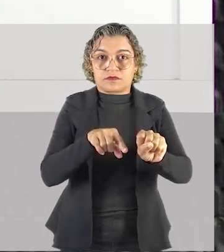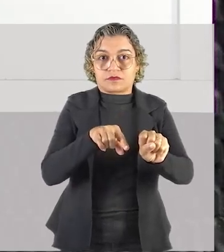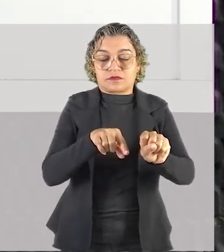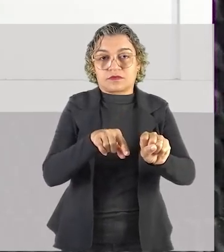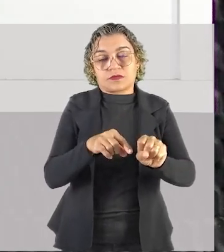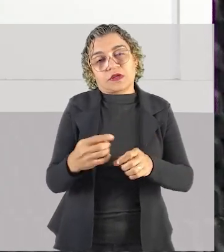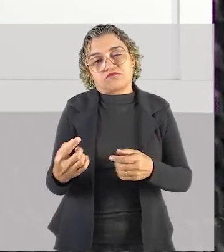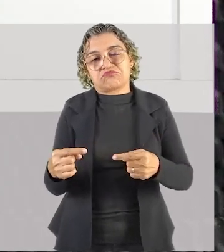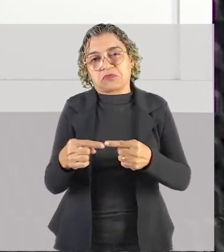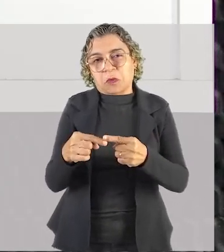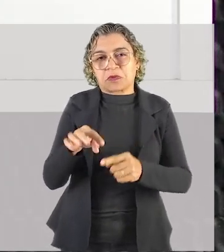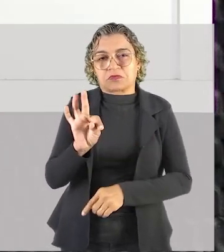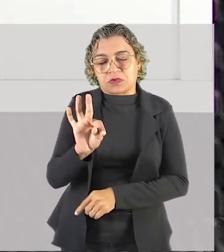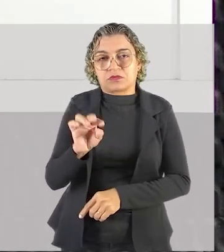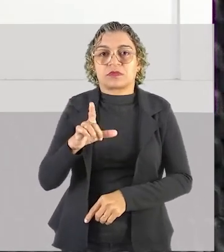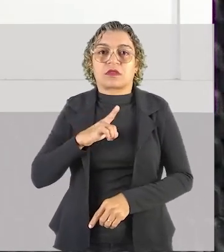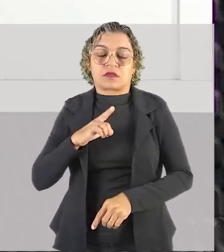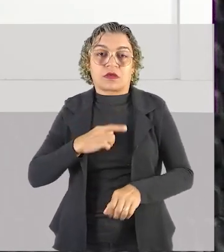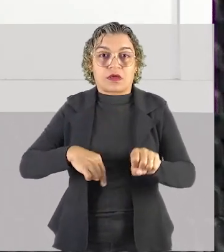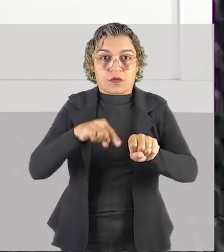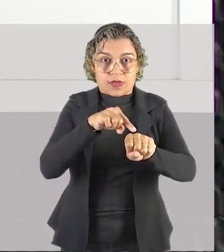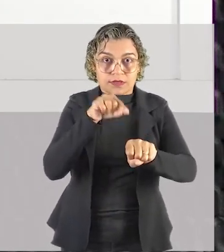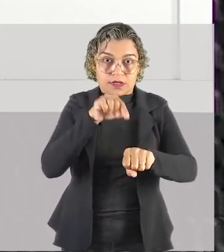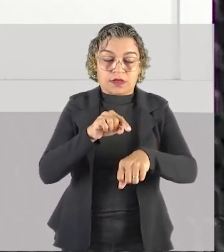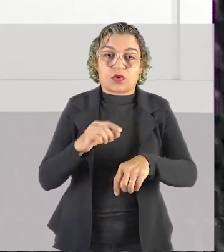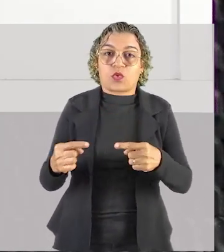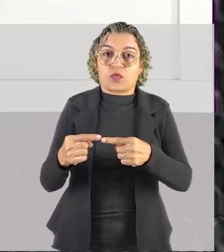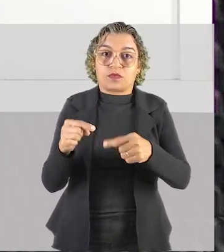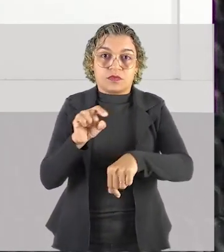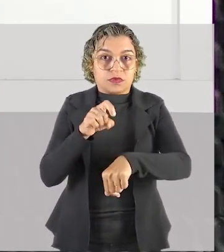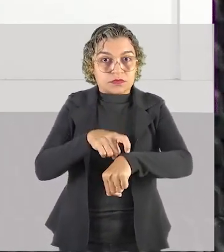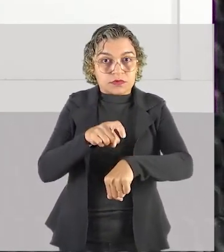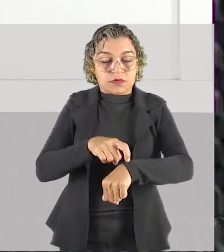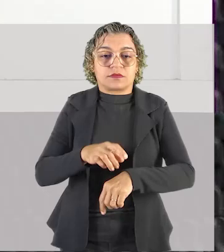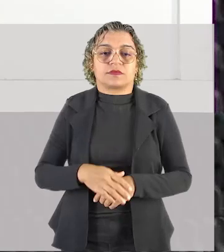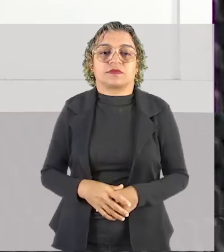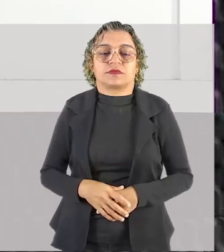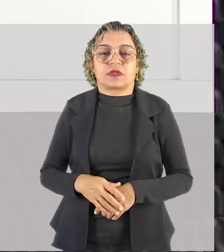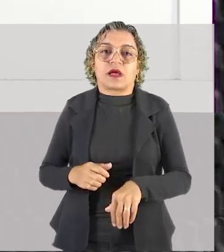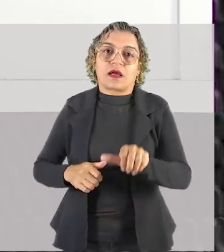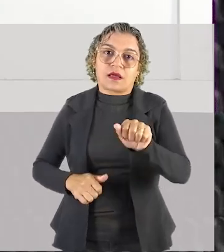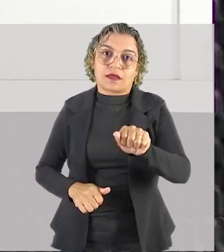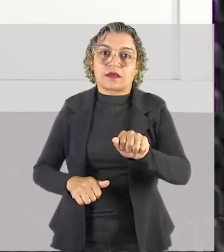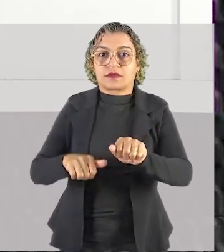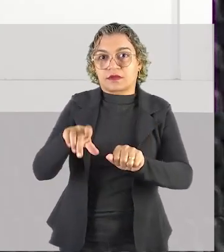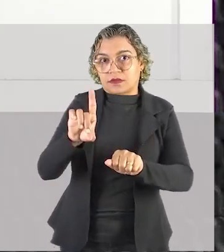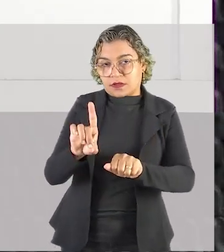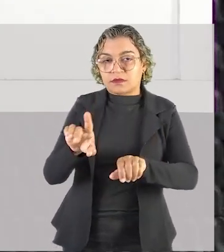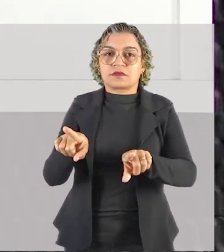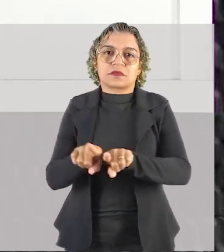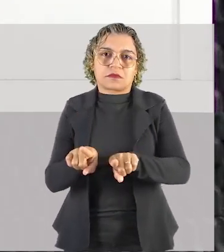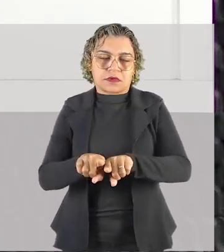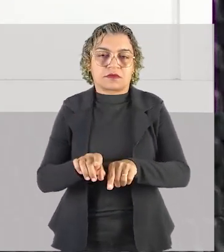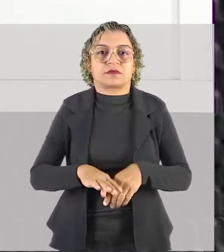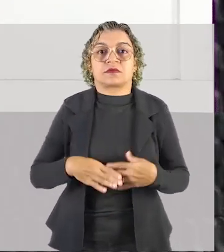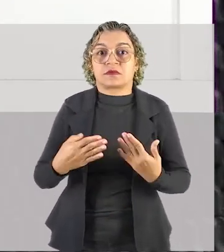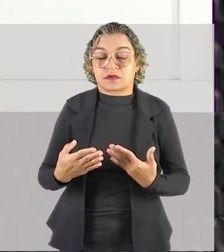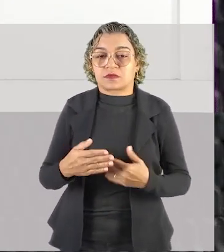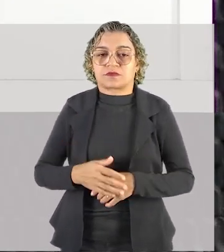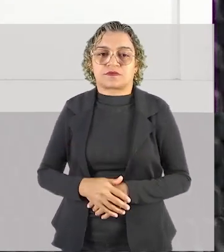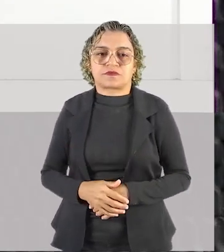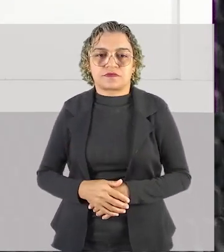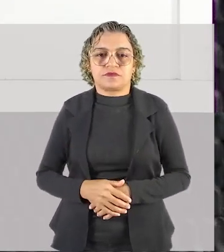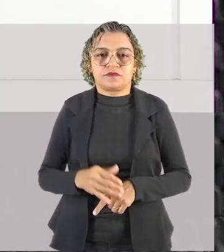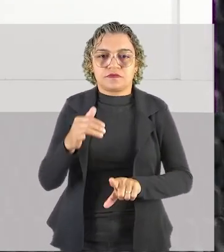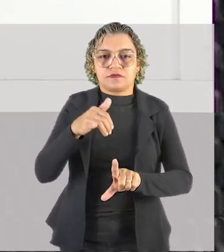T, o S é o espaço, o T é o tempo, e nós temos duas constantes que nós chamamos A e B. Então, a função